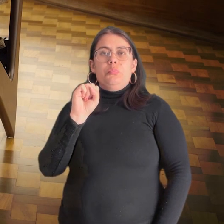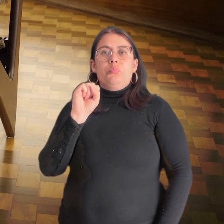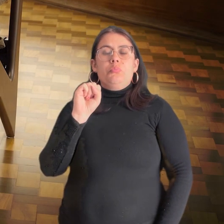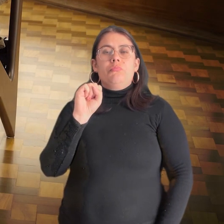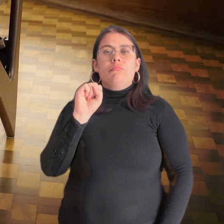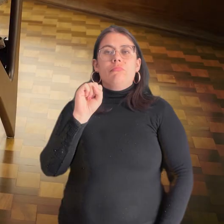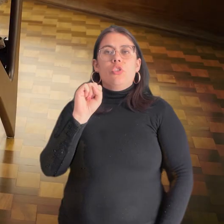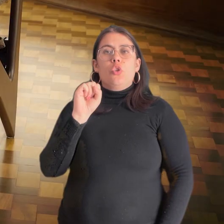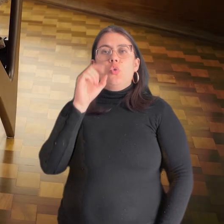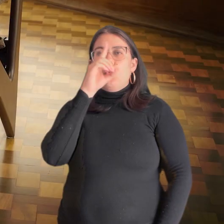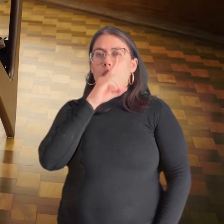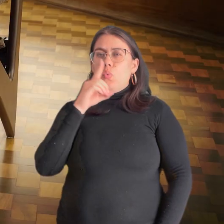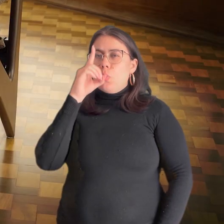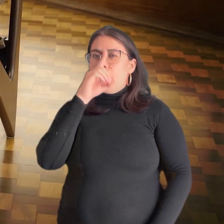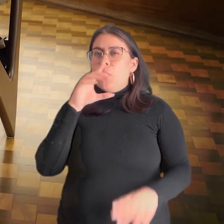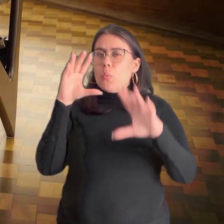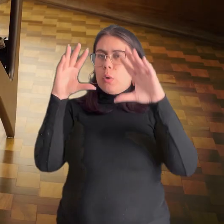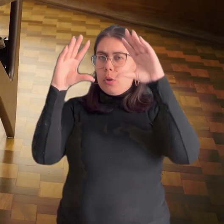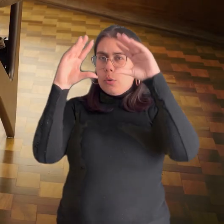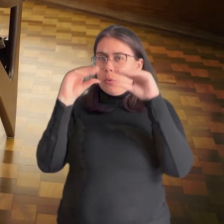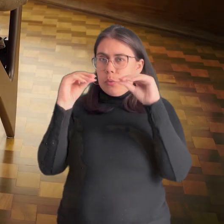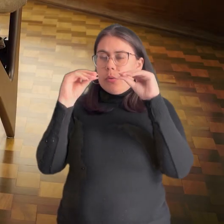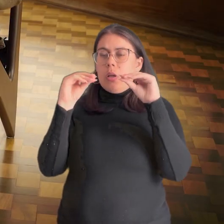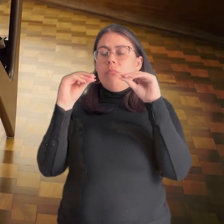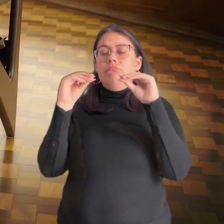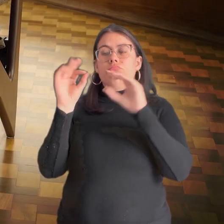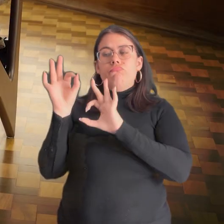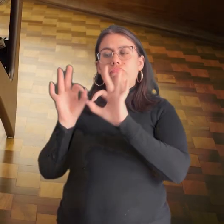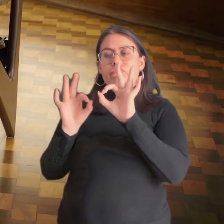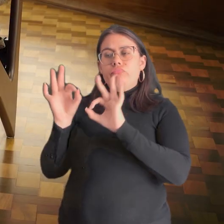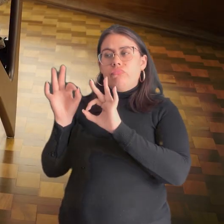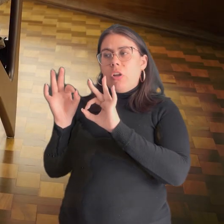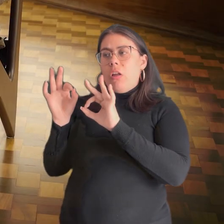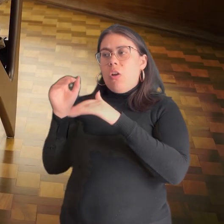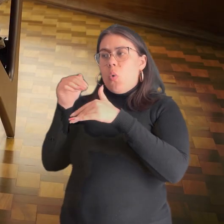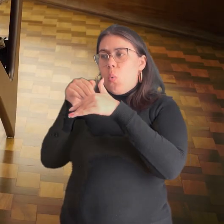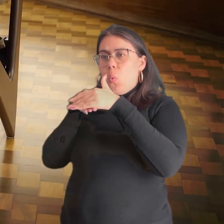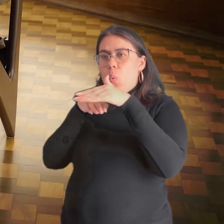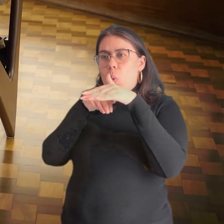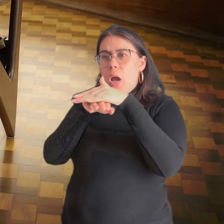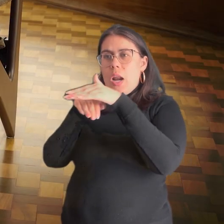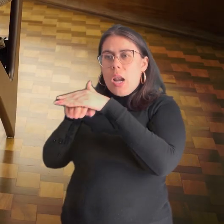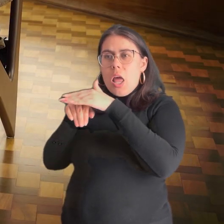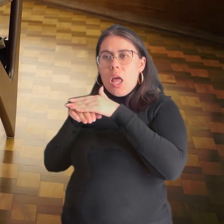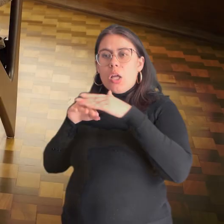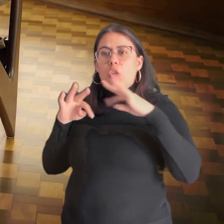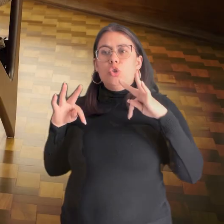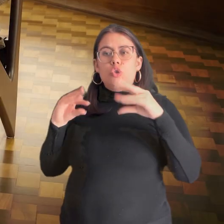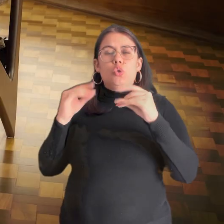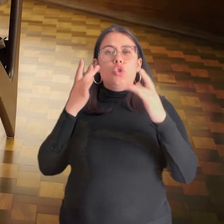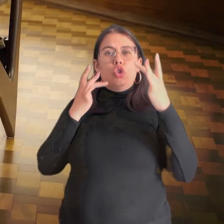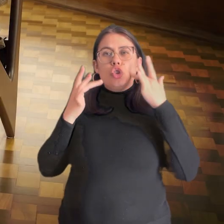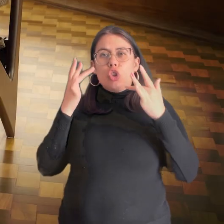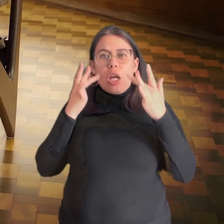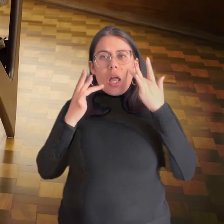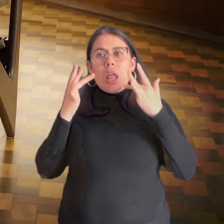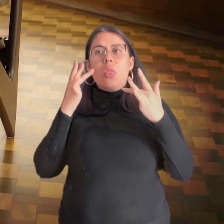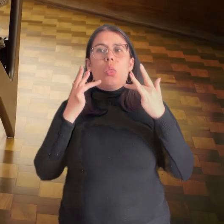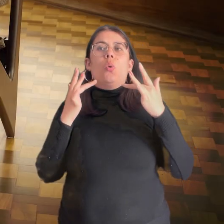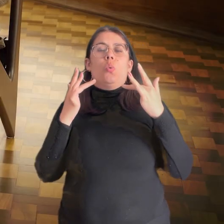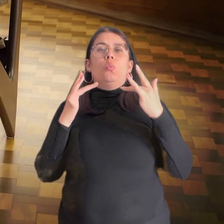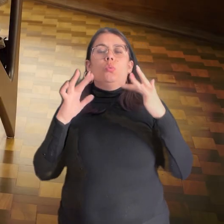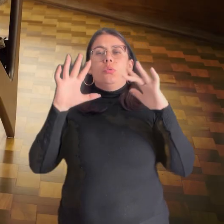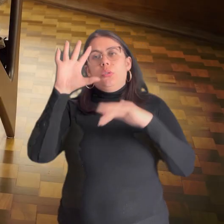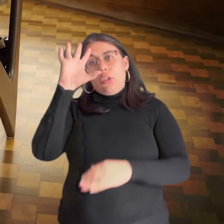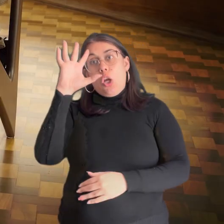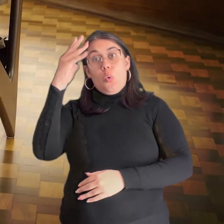um domingo à noite, ao desmontar o cenário da peça que naquele momento estava